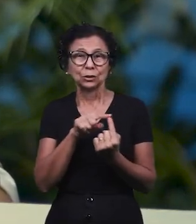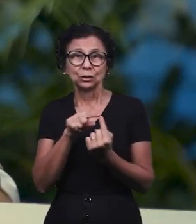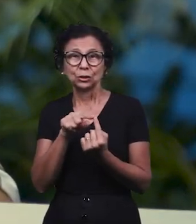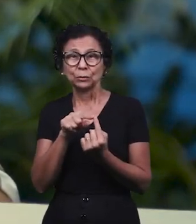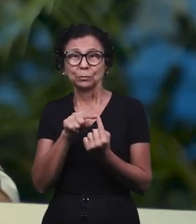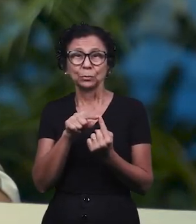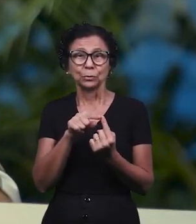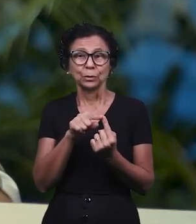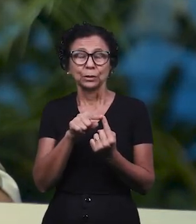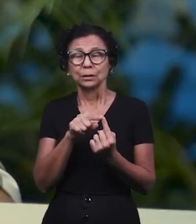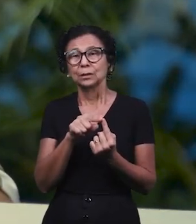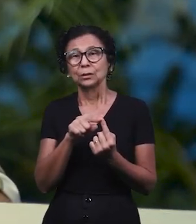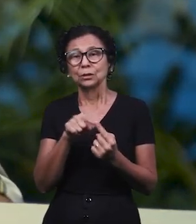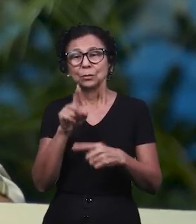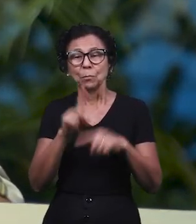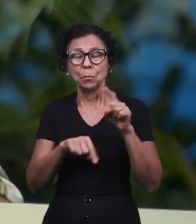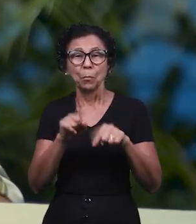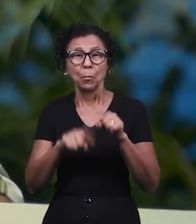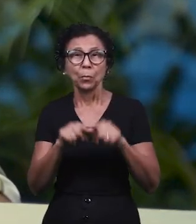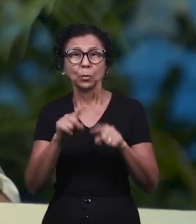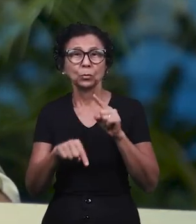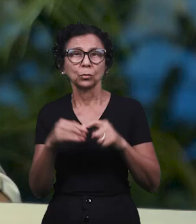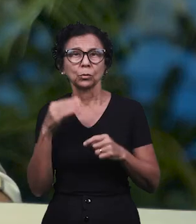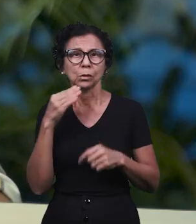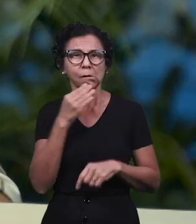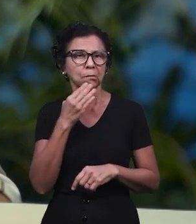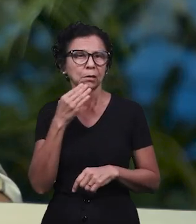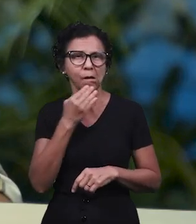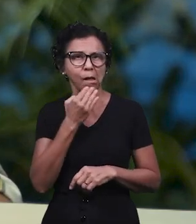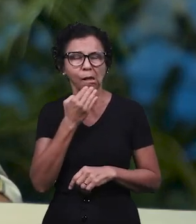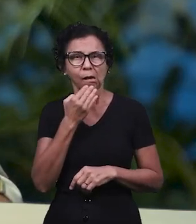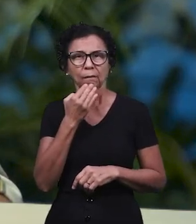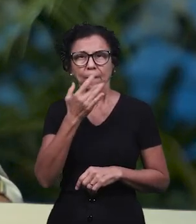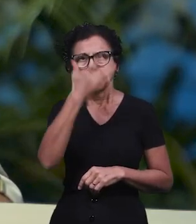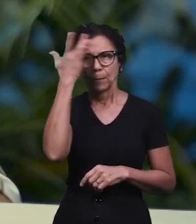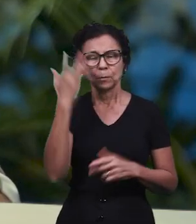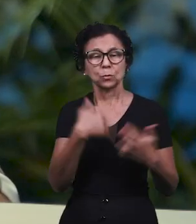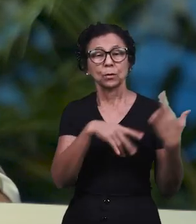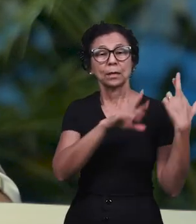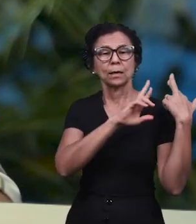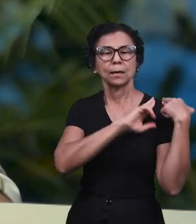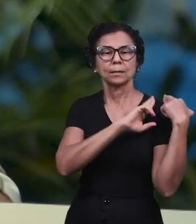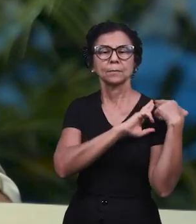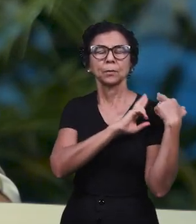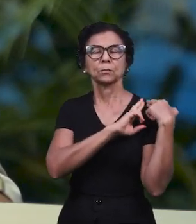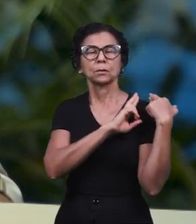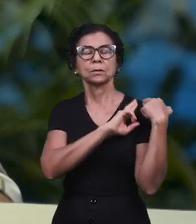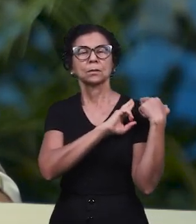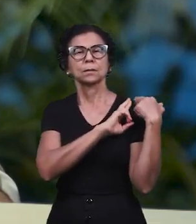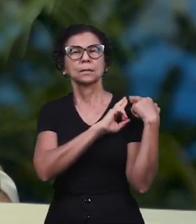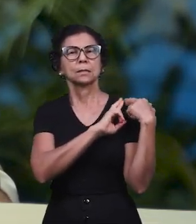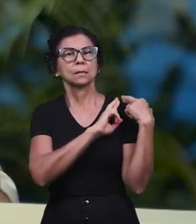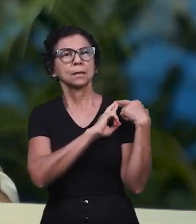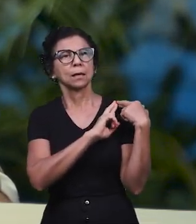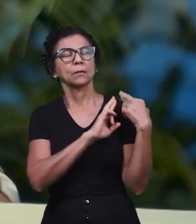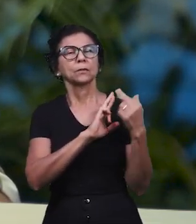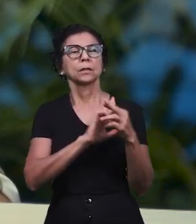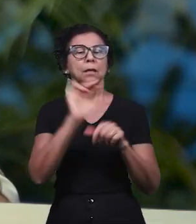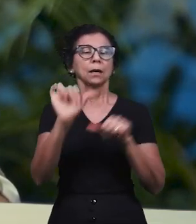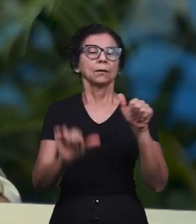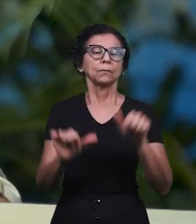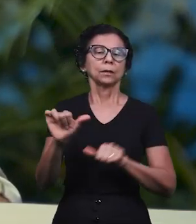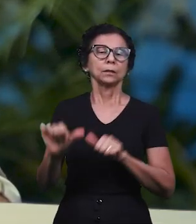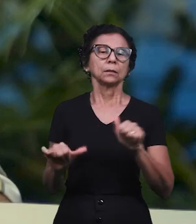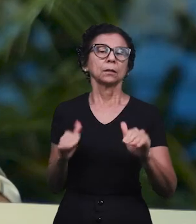conformidade no produto, o fiscal ele é o elemento que deverá acompanhar todo esse processo para que